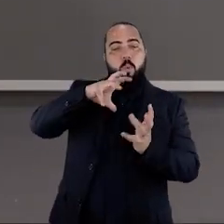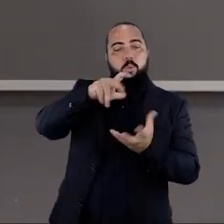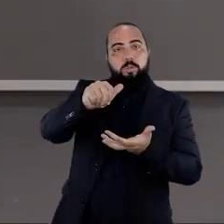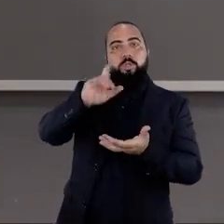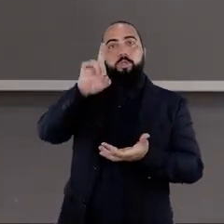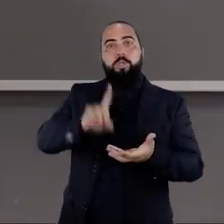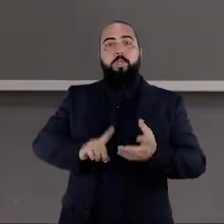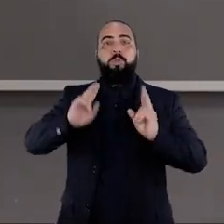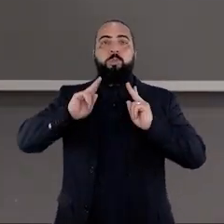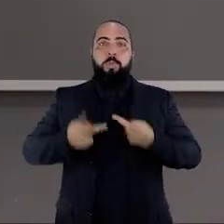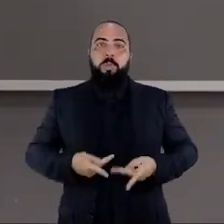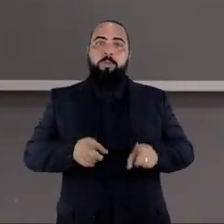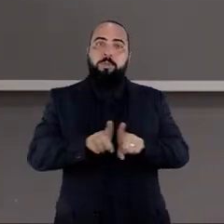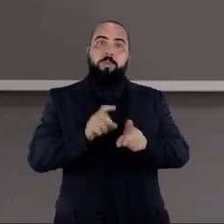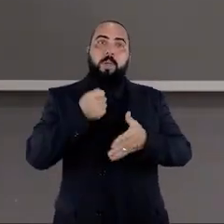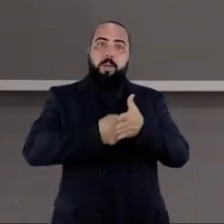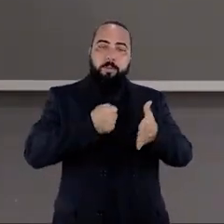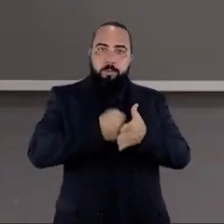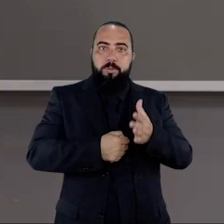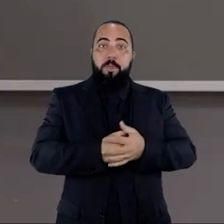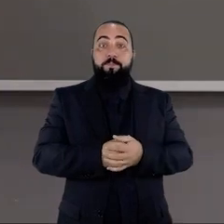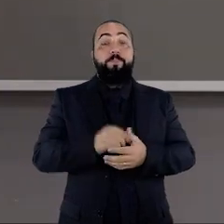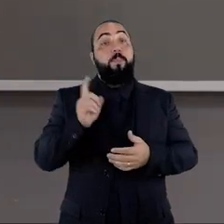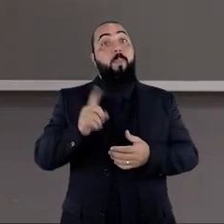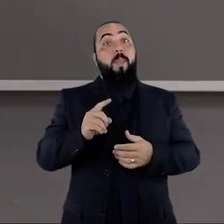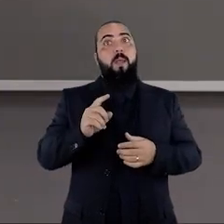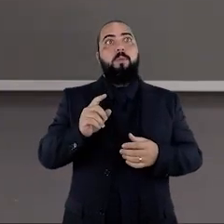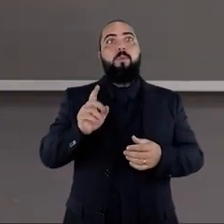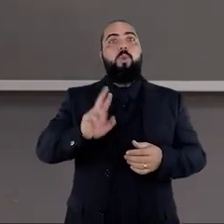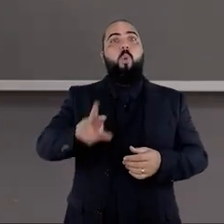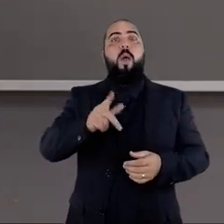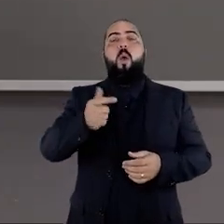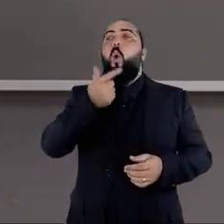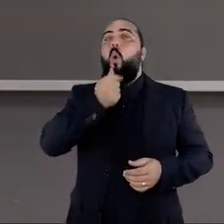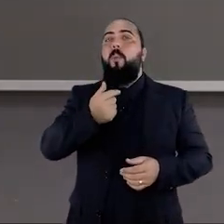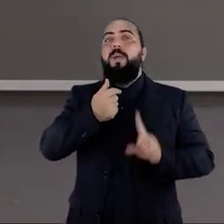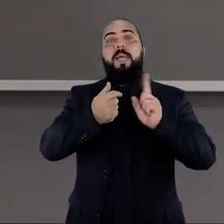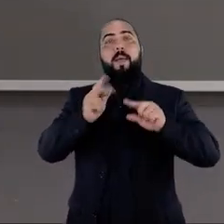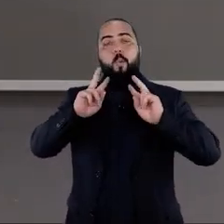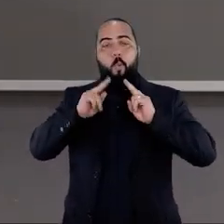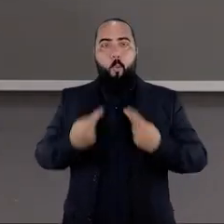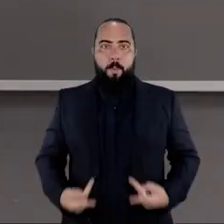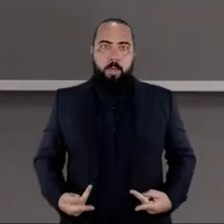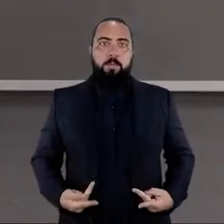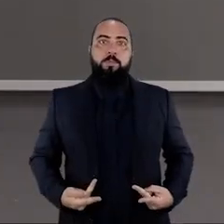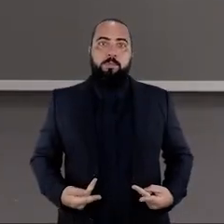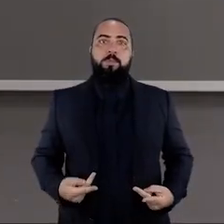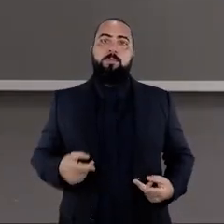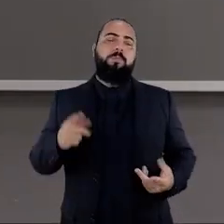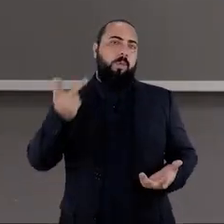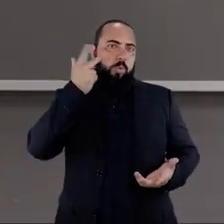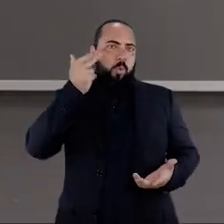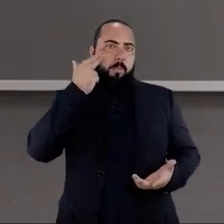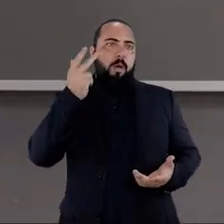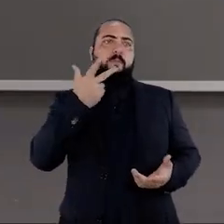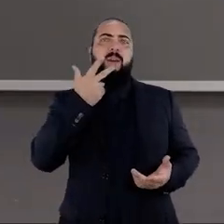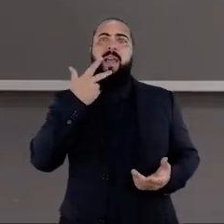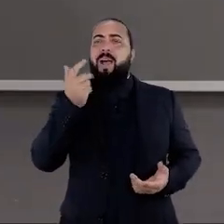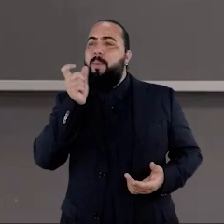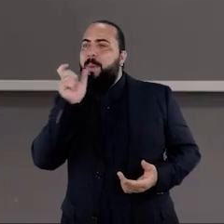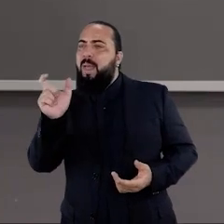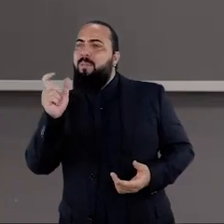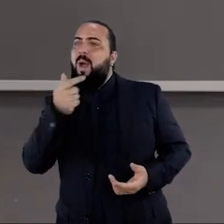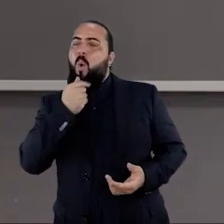Direitos Humanos, que também foi uma luta. Não os homens, os seres humanos. Não era muito utilizado, era muito mais comum falar o